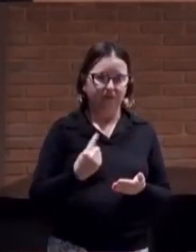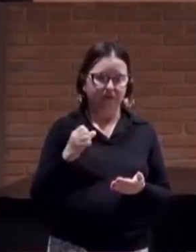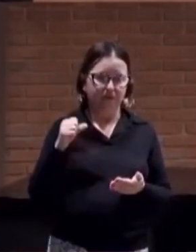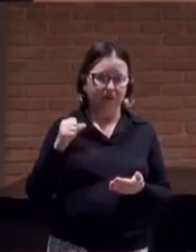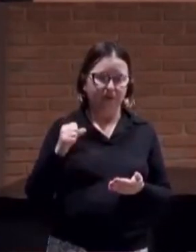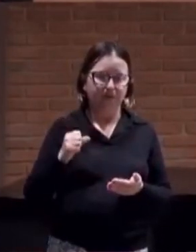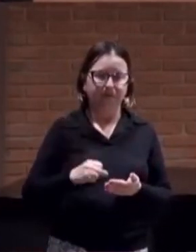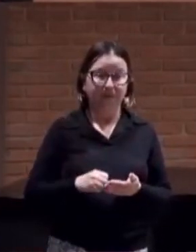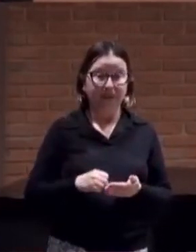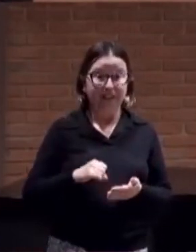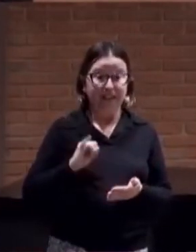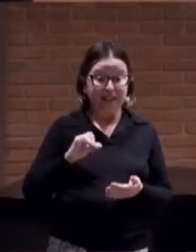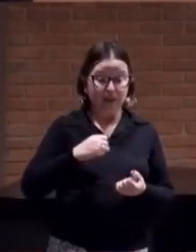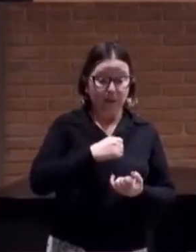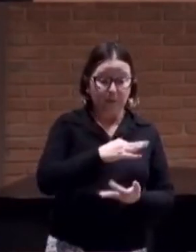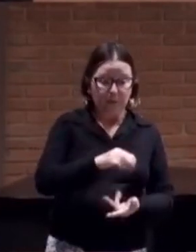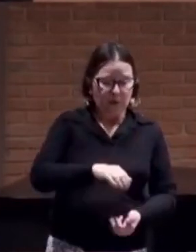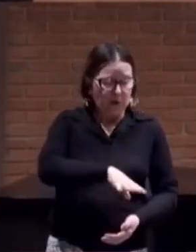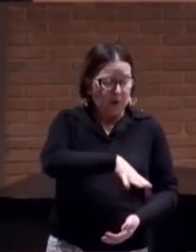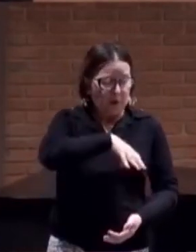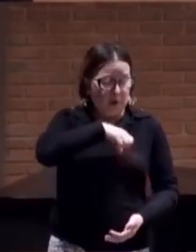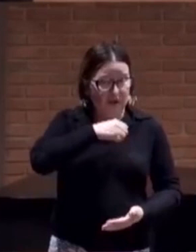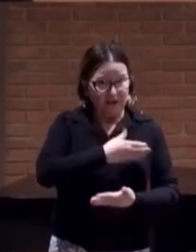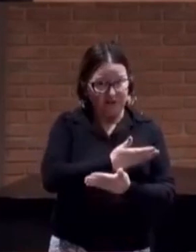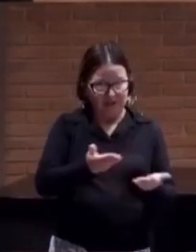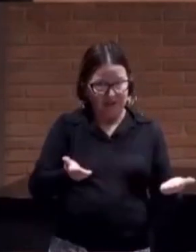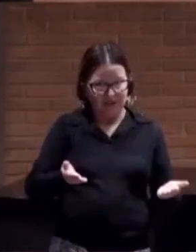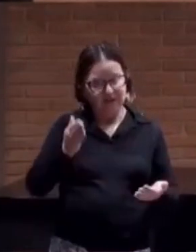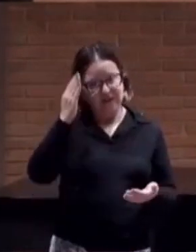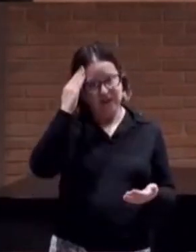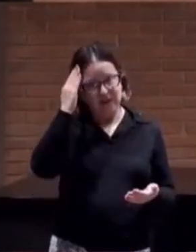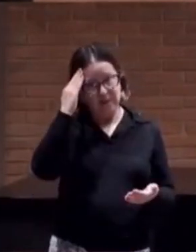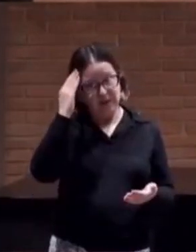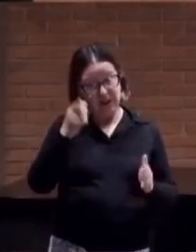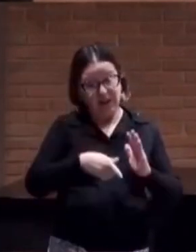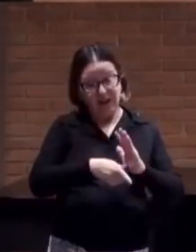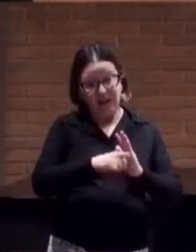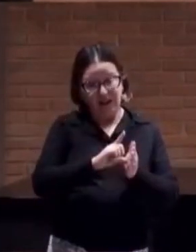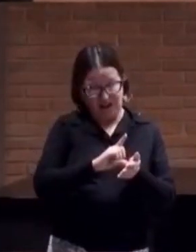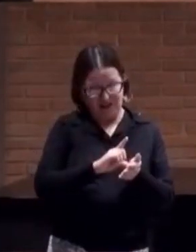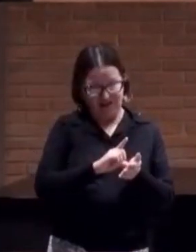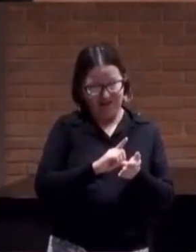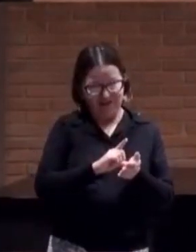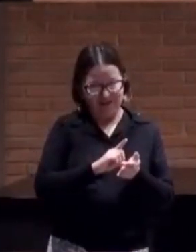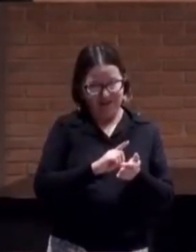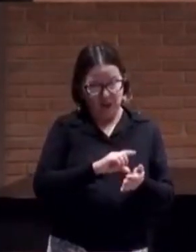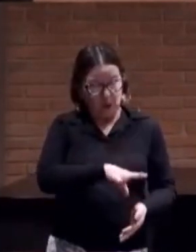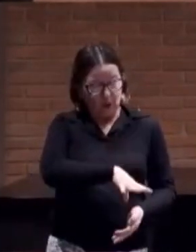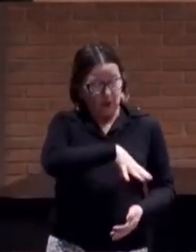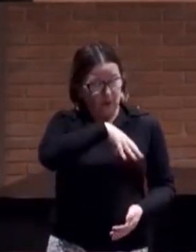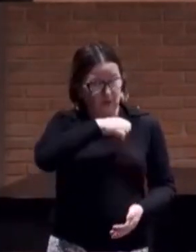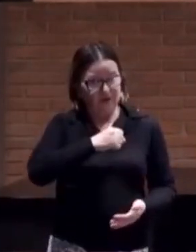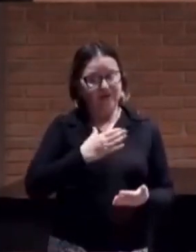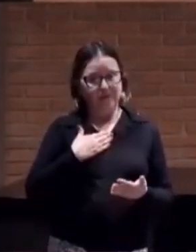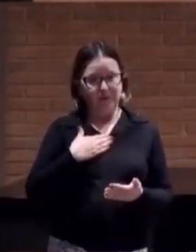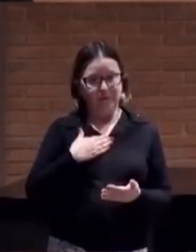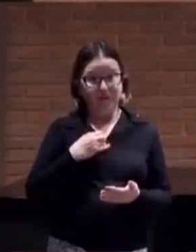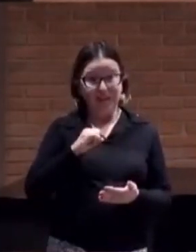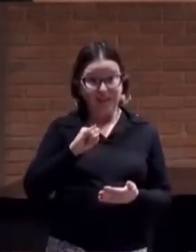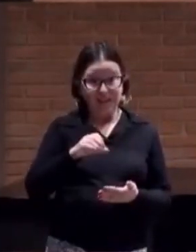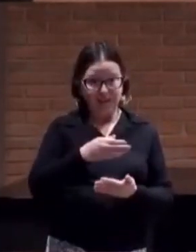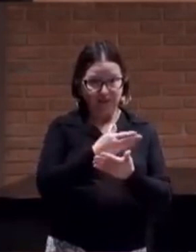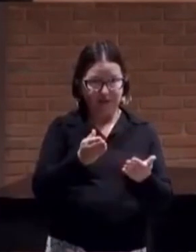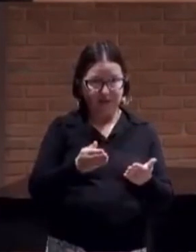Se o mundo vos odeia, sabei que primeiro do que vós outros, me odiou a mim. Se vós fosseis